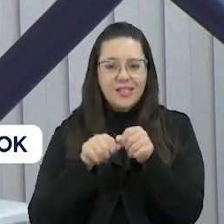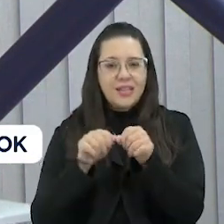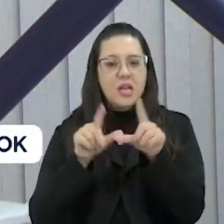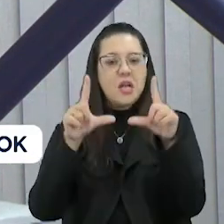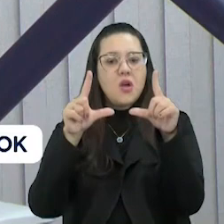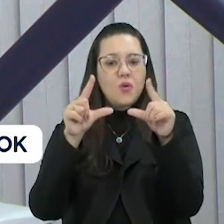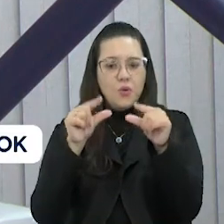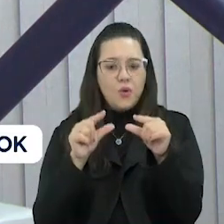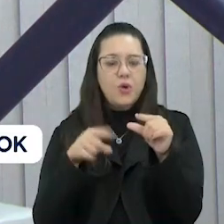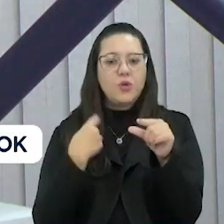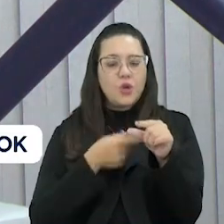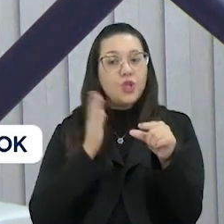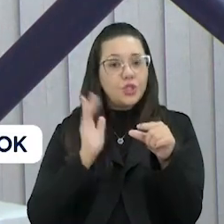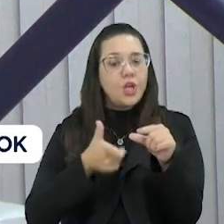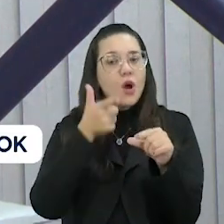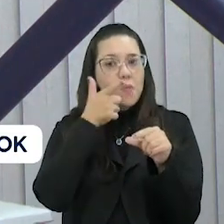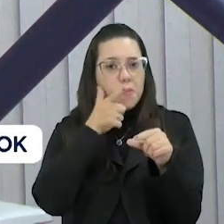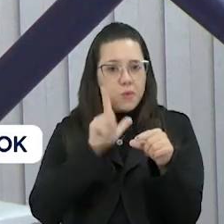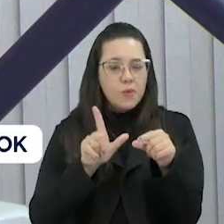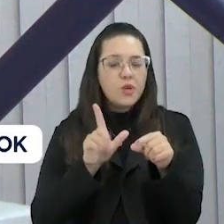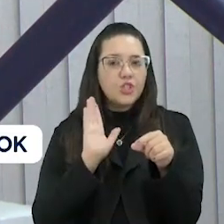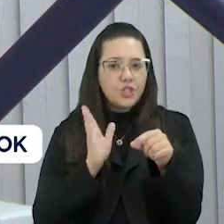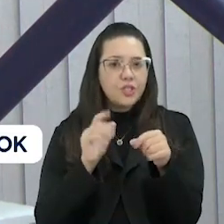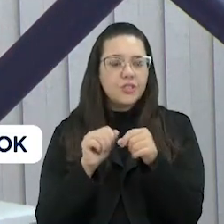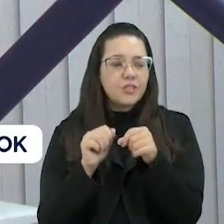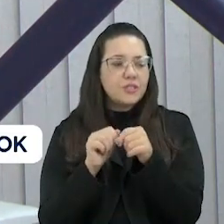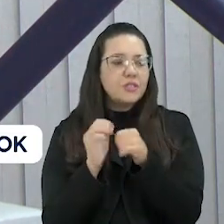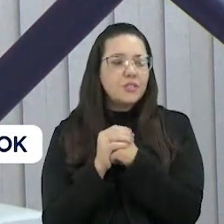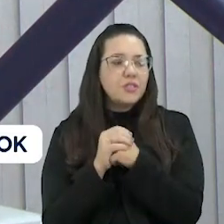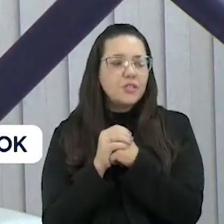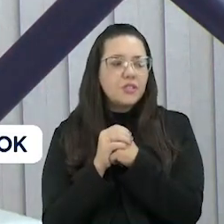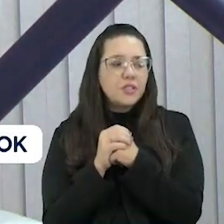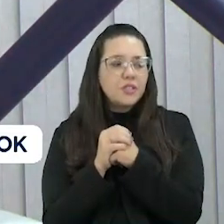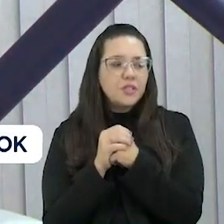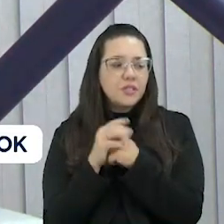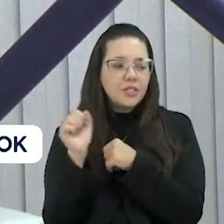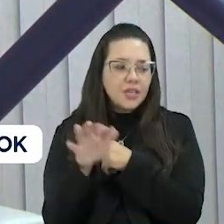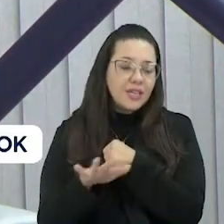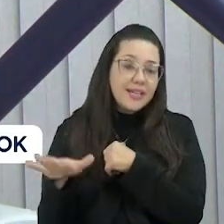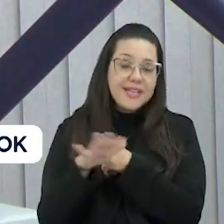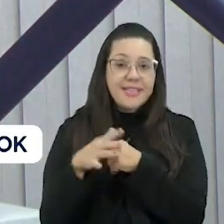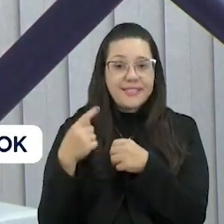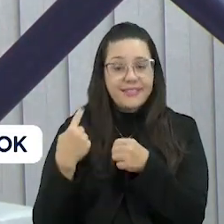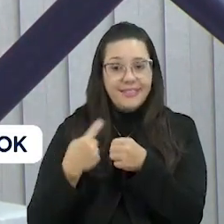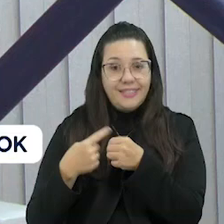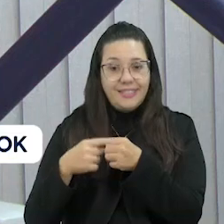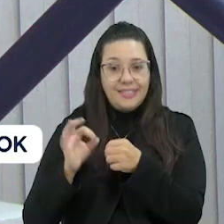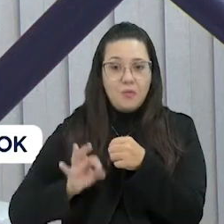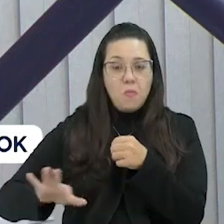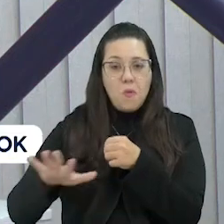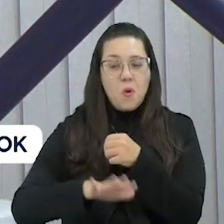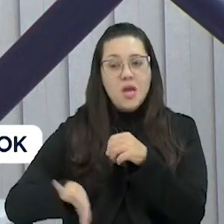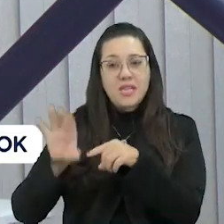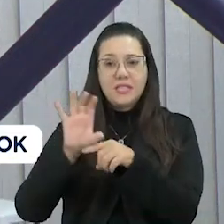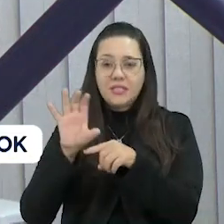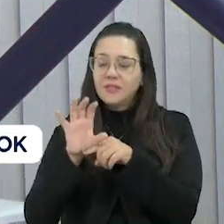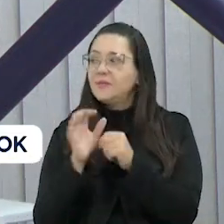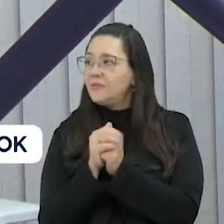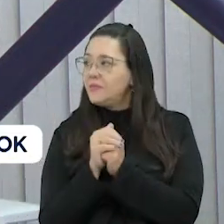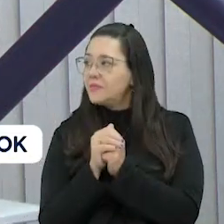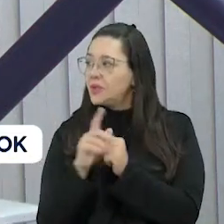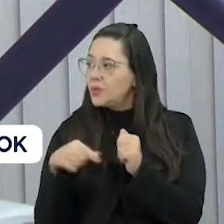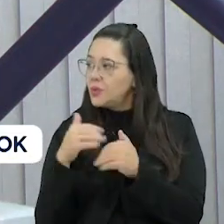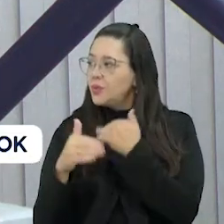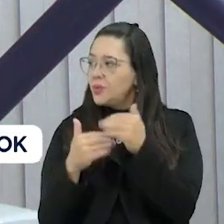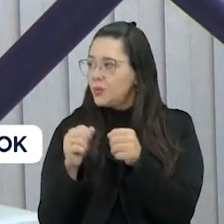né, aqui a gente já conta com esses índices muito abaixo, né, do que nós temos em todo o estado. E a nossa luta é para que isso se mantenha,